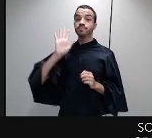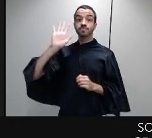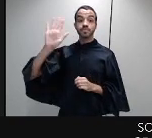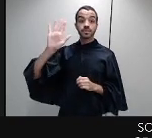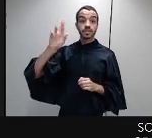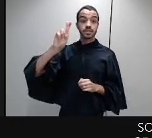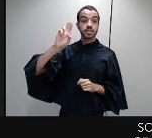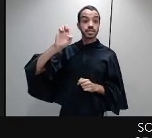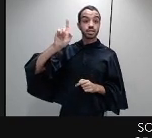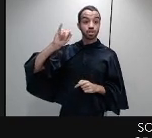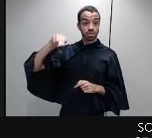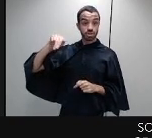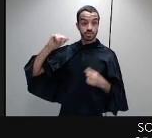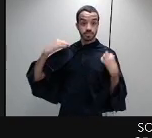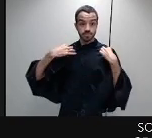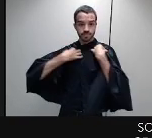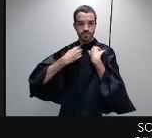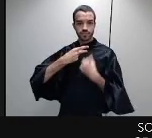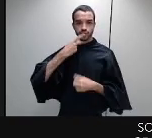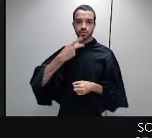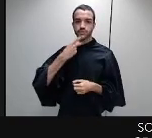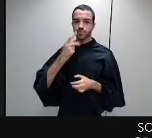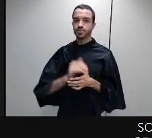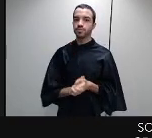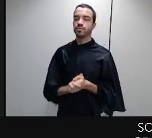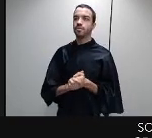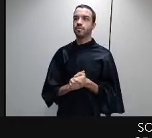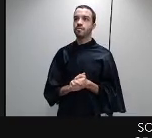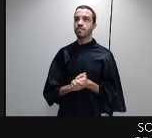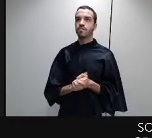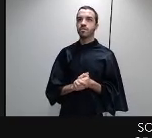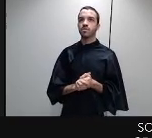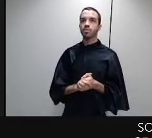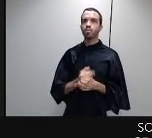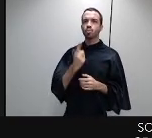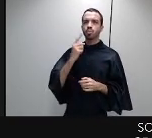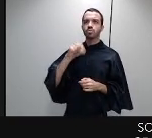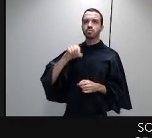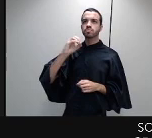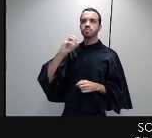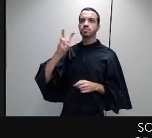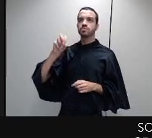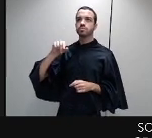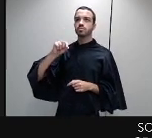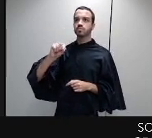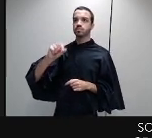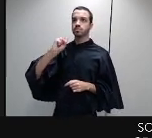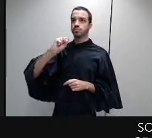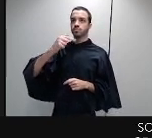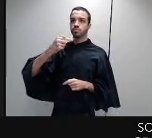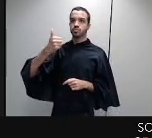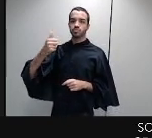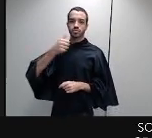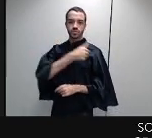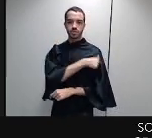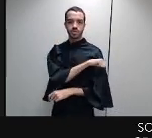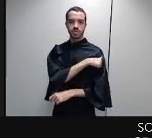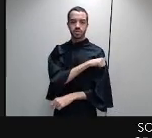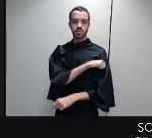tem 40 50 50 50 871 do Rio de janei é